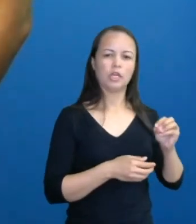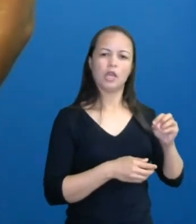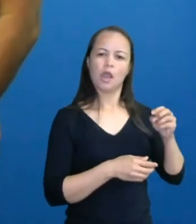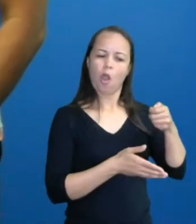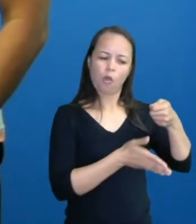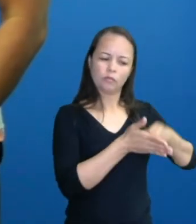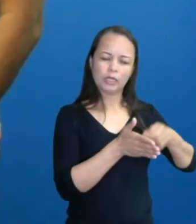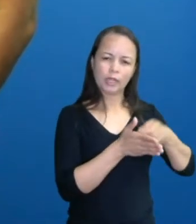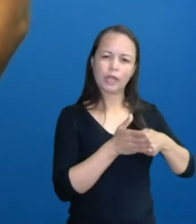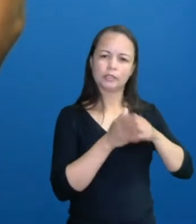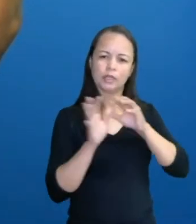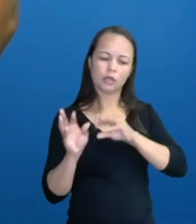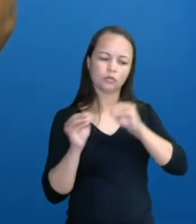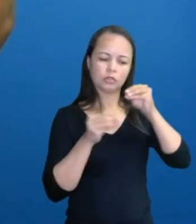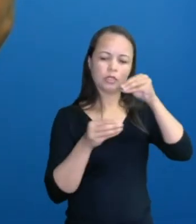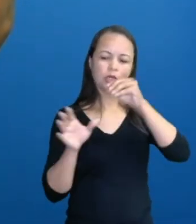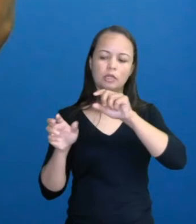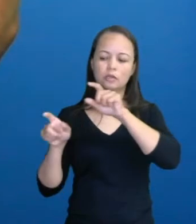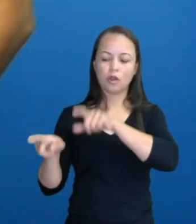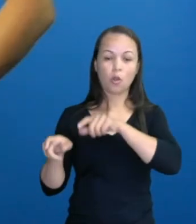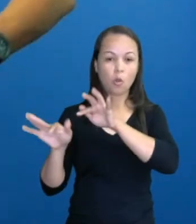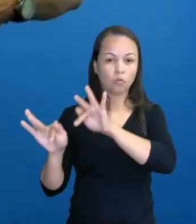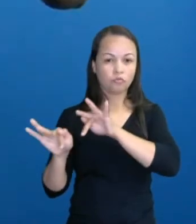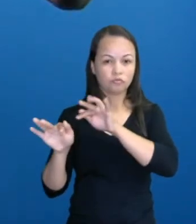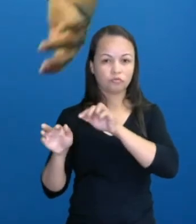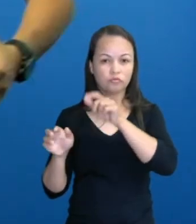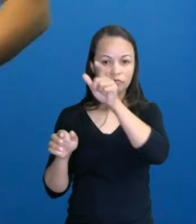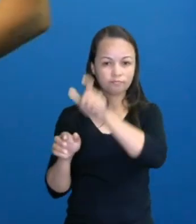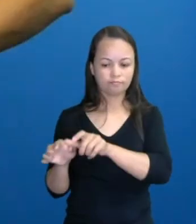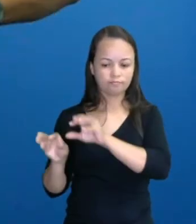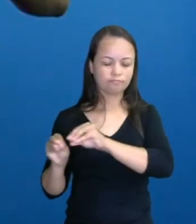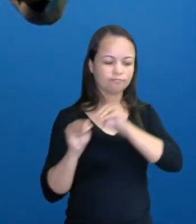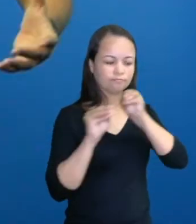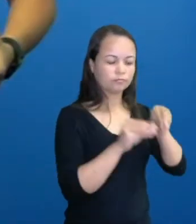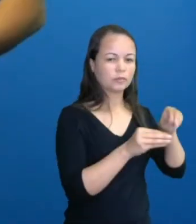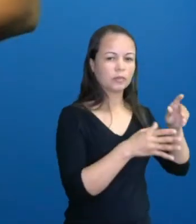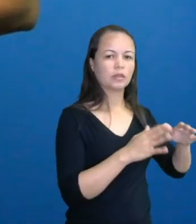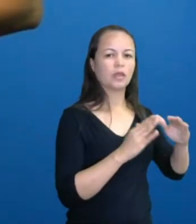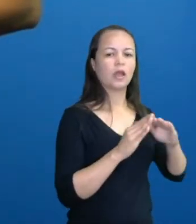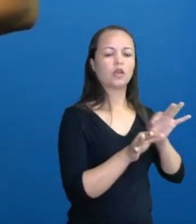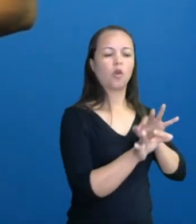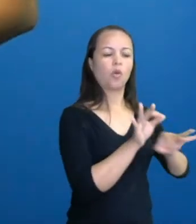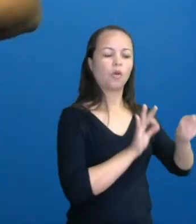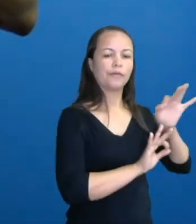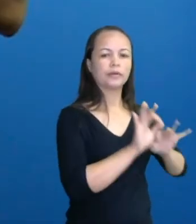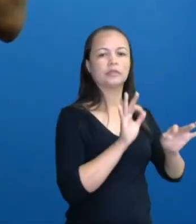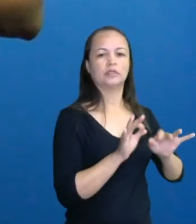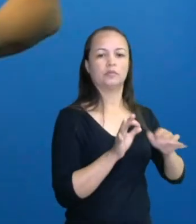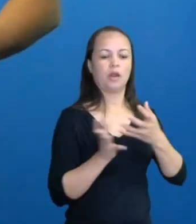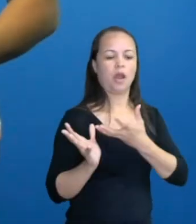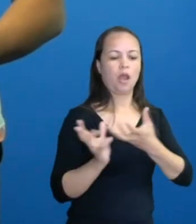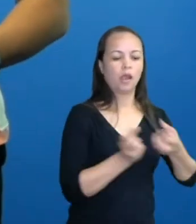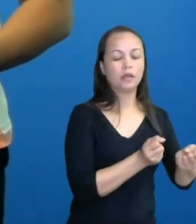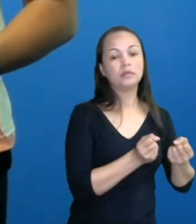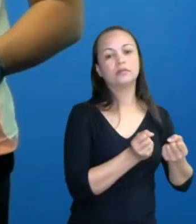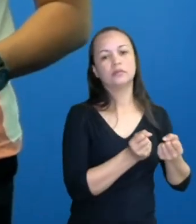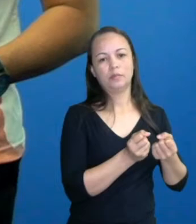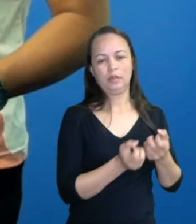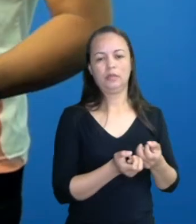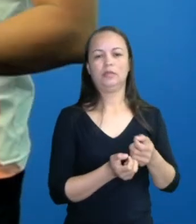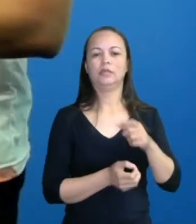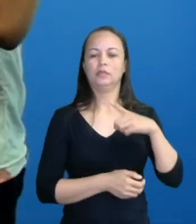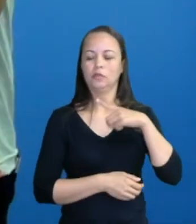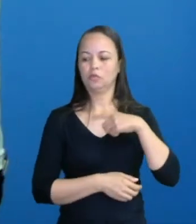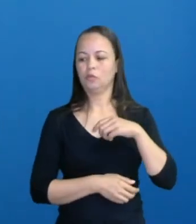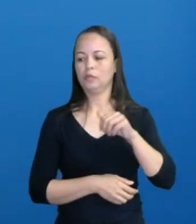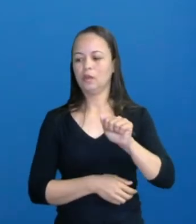feudal durante esse processo. Eles se preparavam todo para receber o senhor feudal, que era chamado